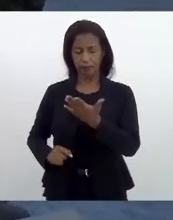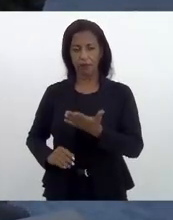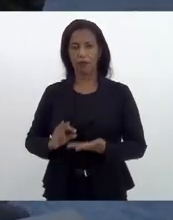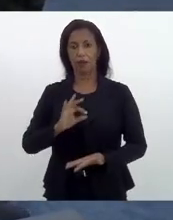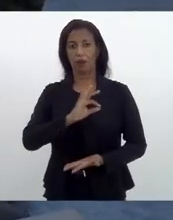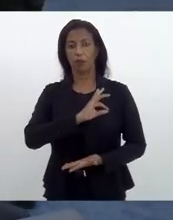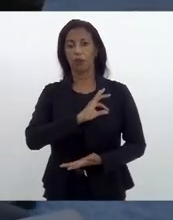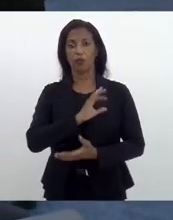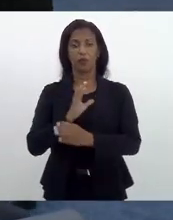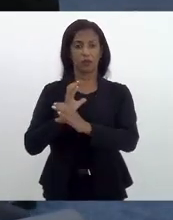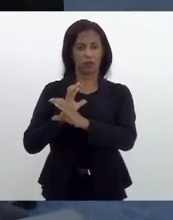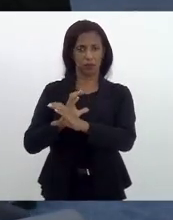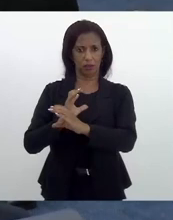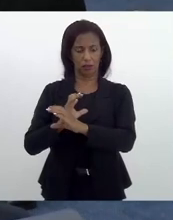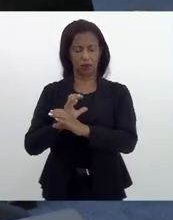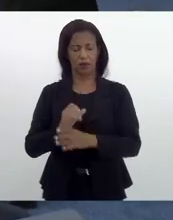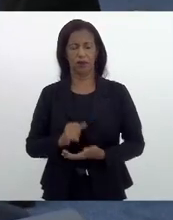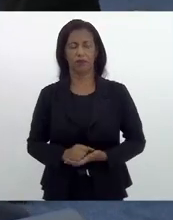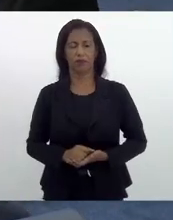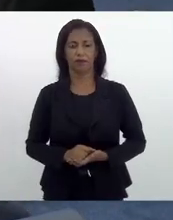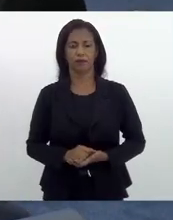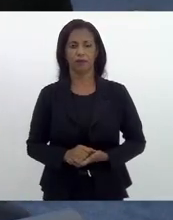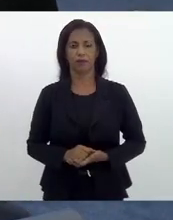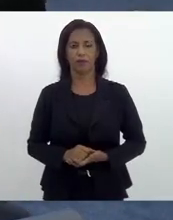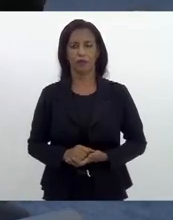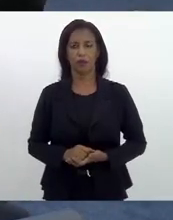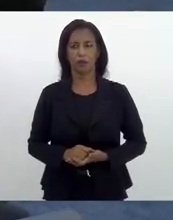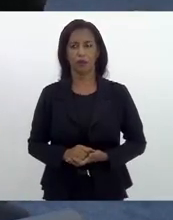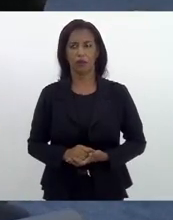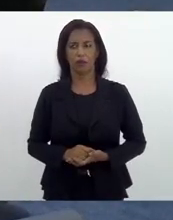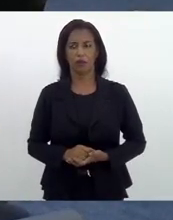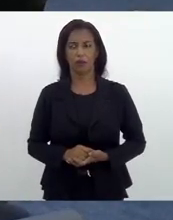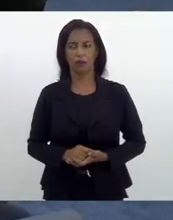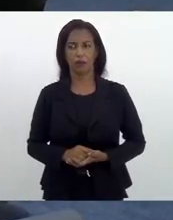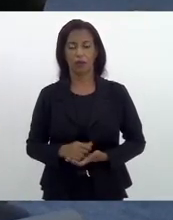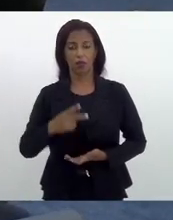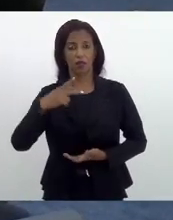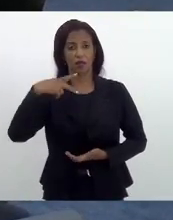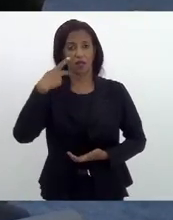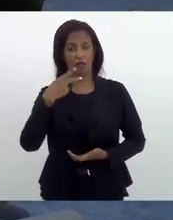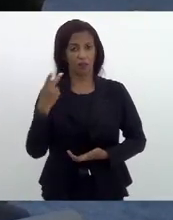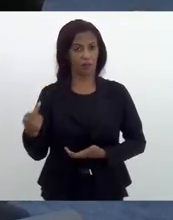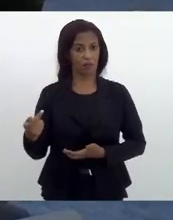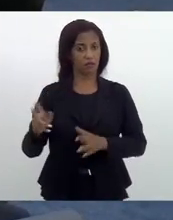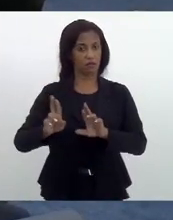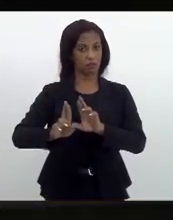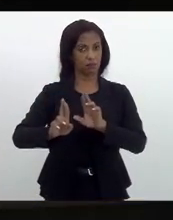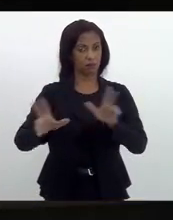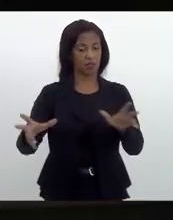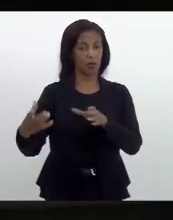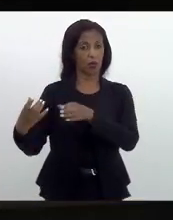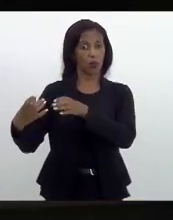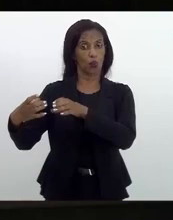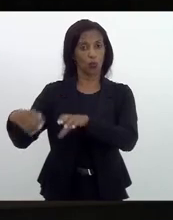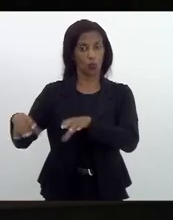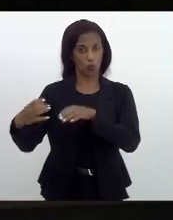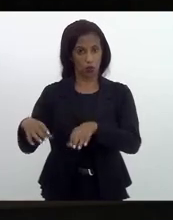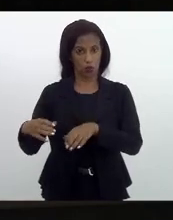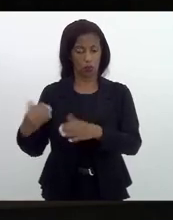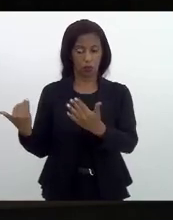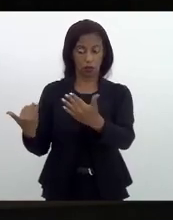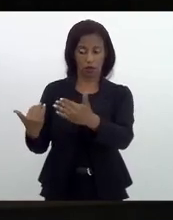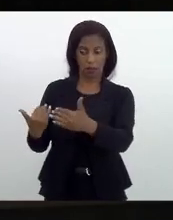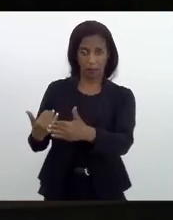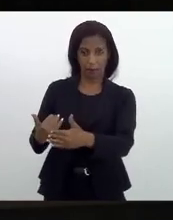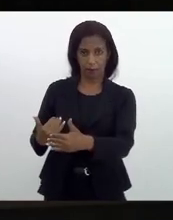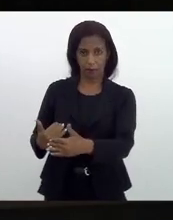polícia civil, como o deputado Amarca levantou, é uma questão diferenciada, porque é um concurso que a prova, uma vez